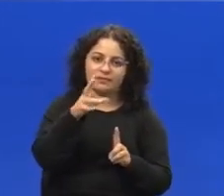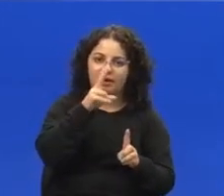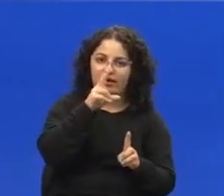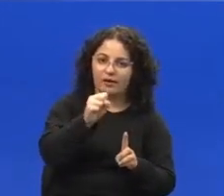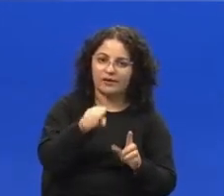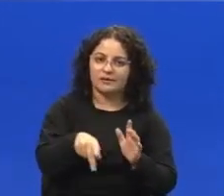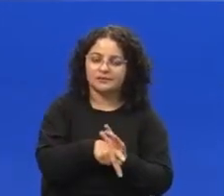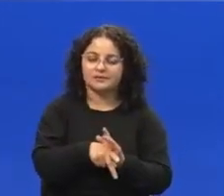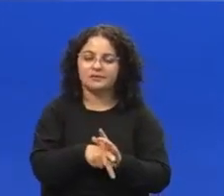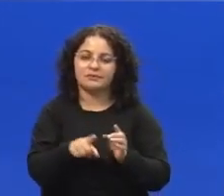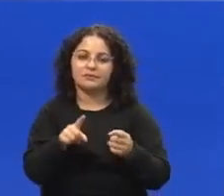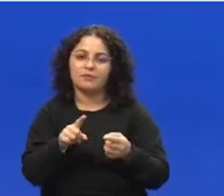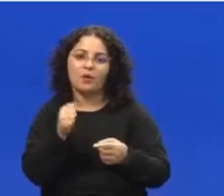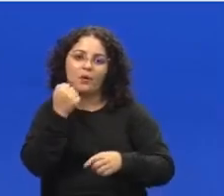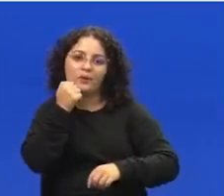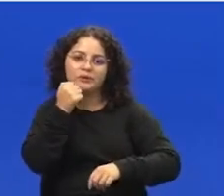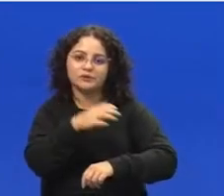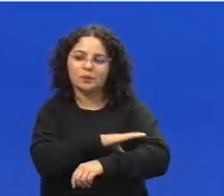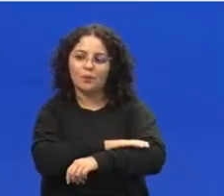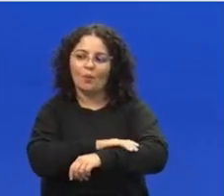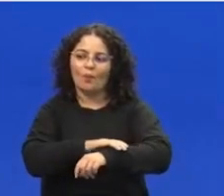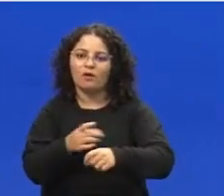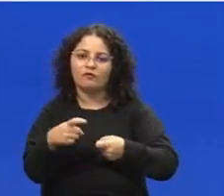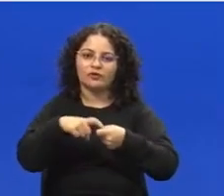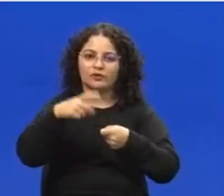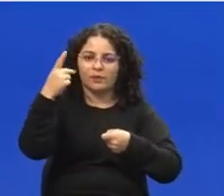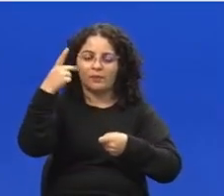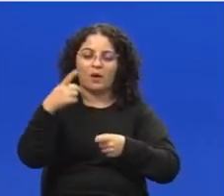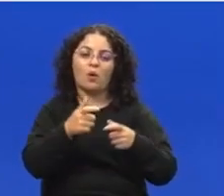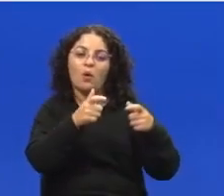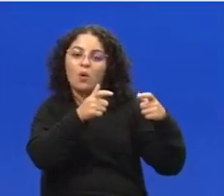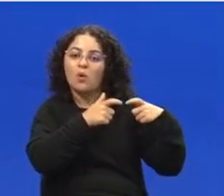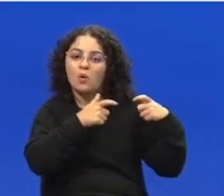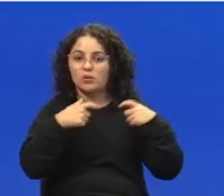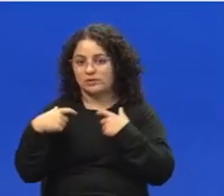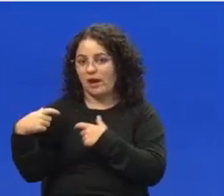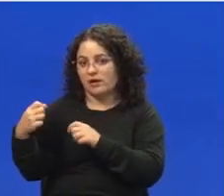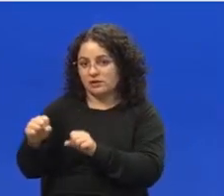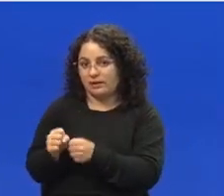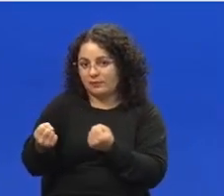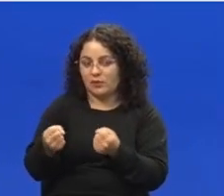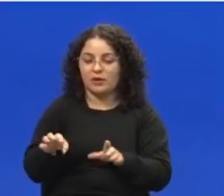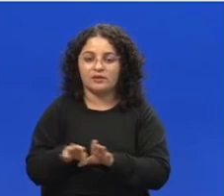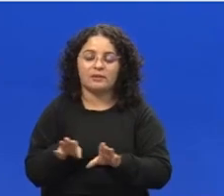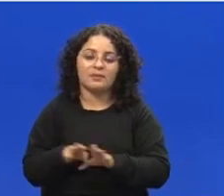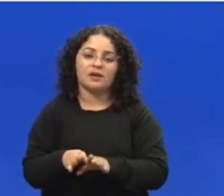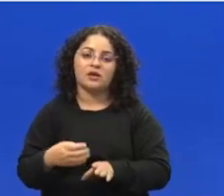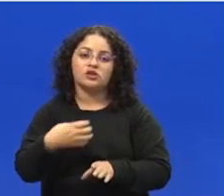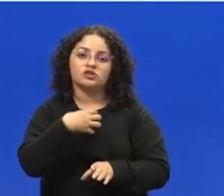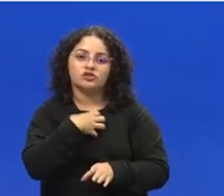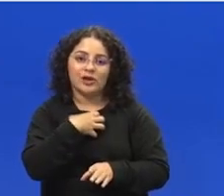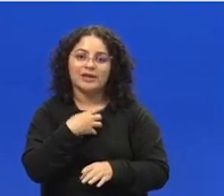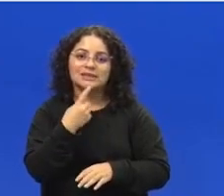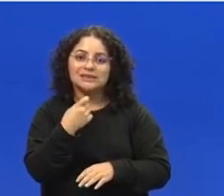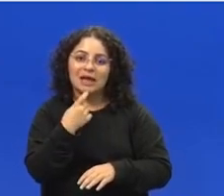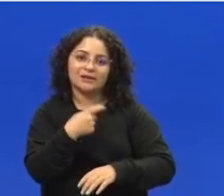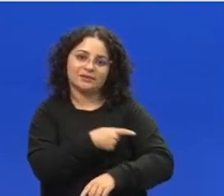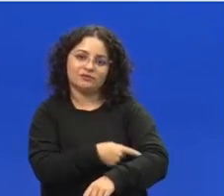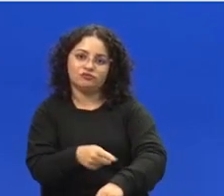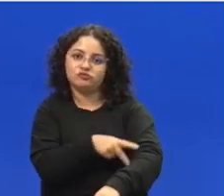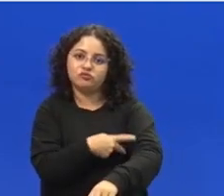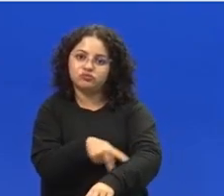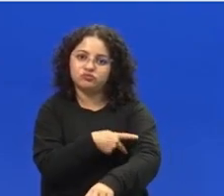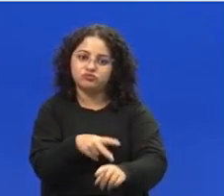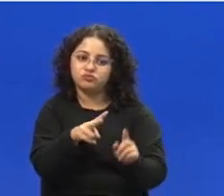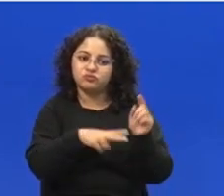a consolidação do osso, principalmente o local da fratura e a condição da vascularização. Então, se eu